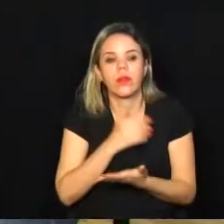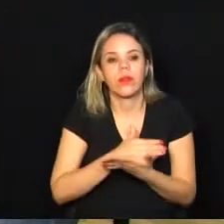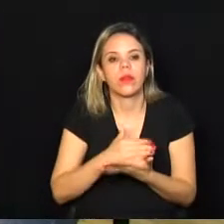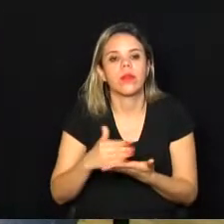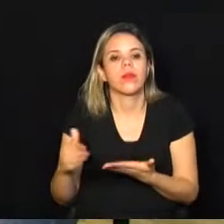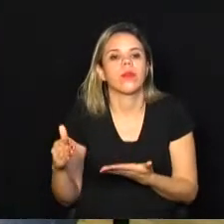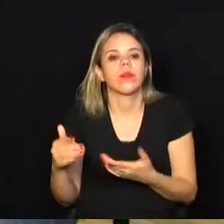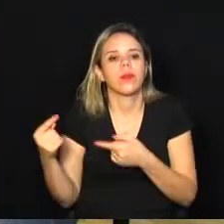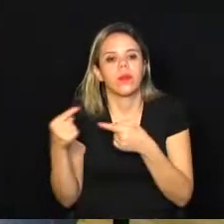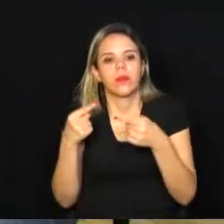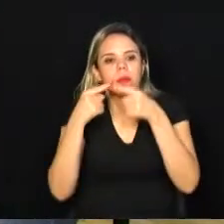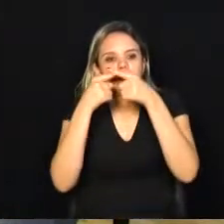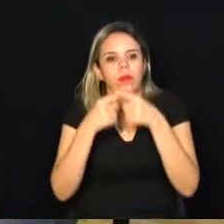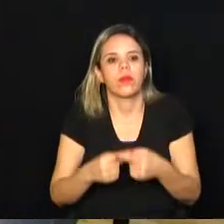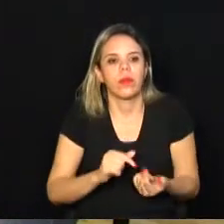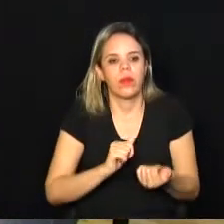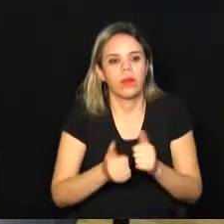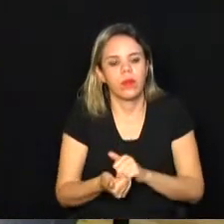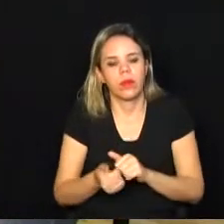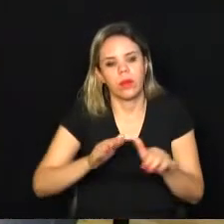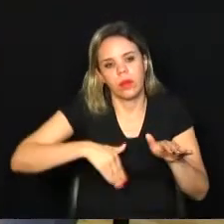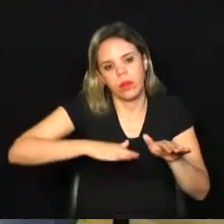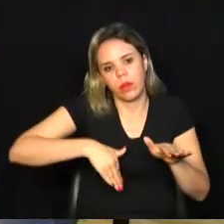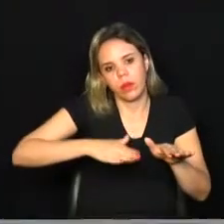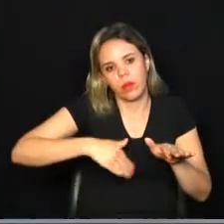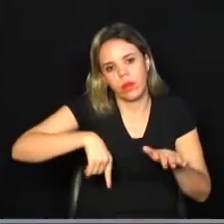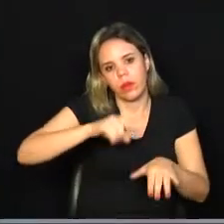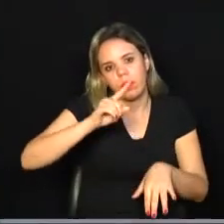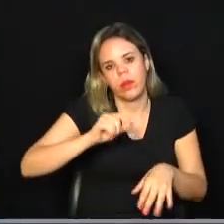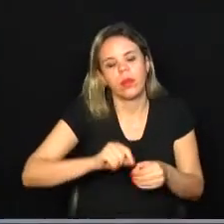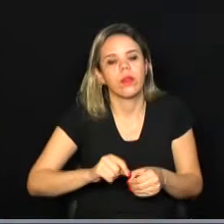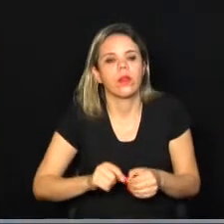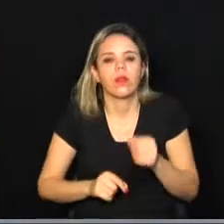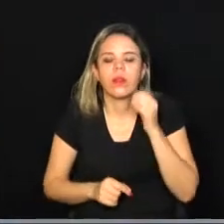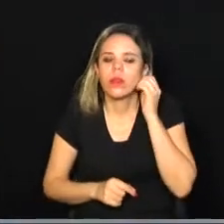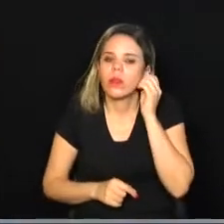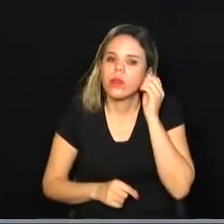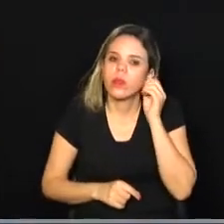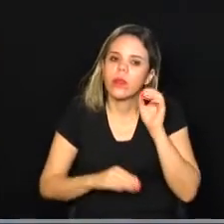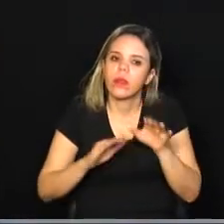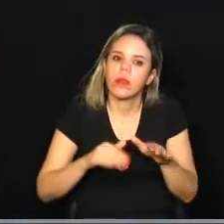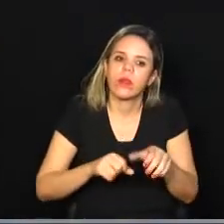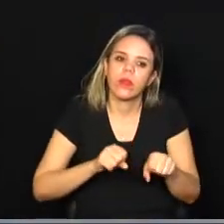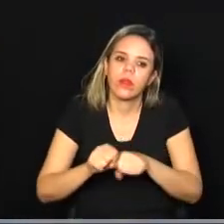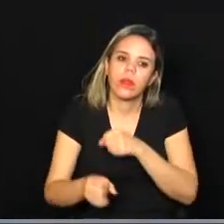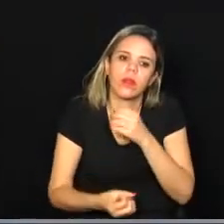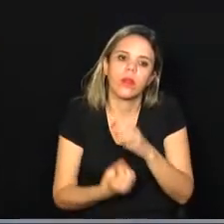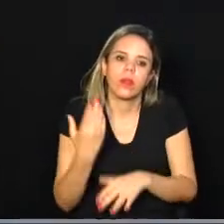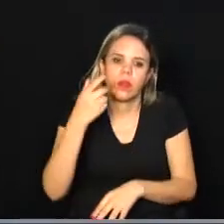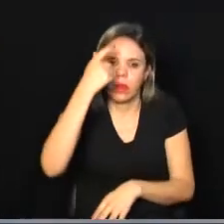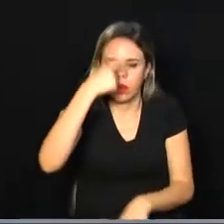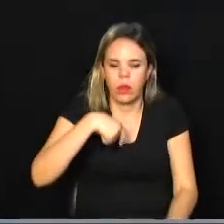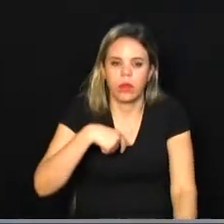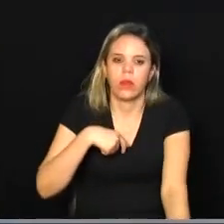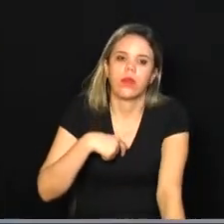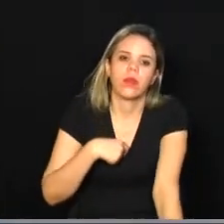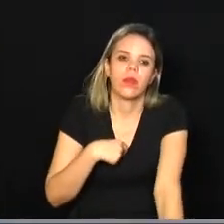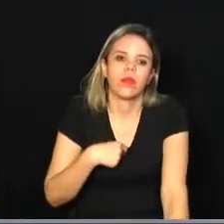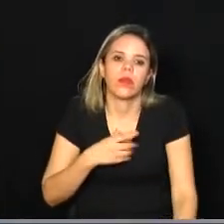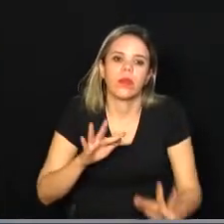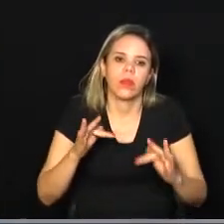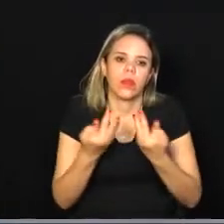a competir como atleta de piscina, eu fui nadadora, a natação me formou como pessoa e os meus